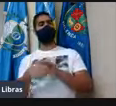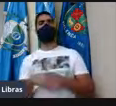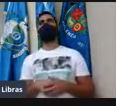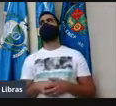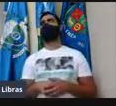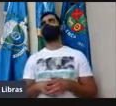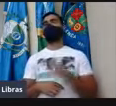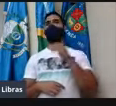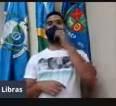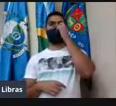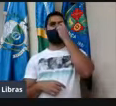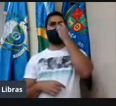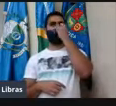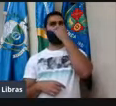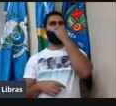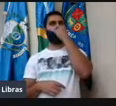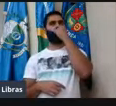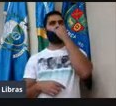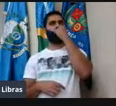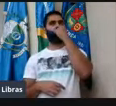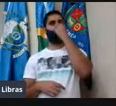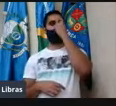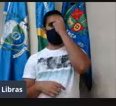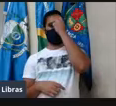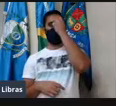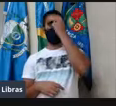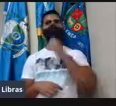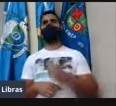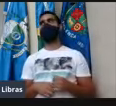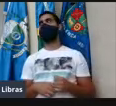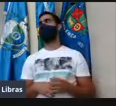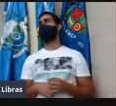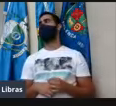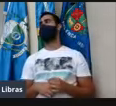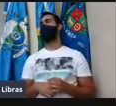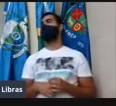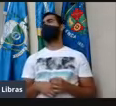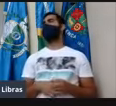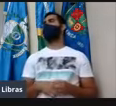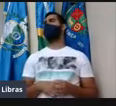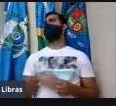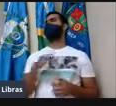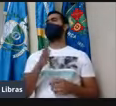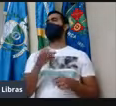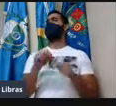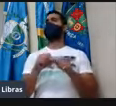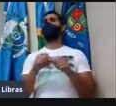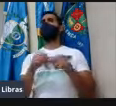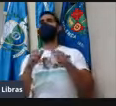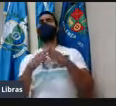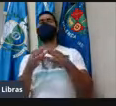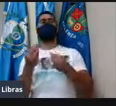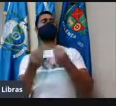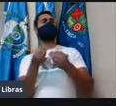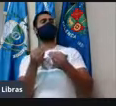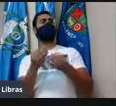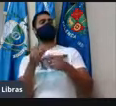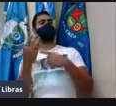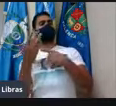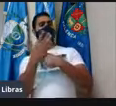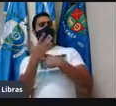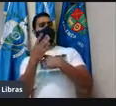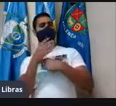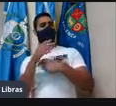como é que está o repasse do vereador David. Até fez uma solicitação, né? Saber como é que estão os repasses, né,